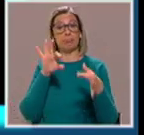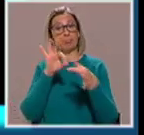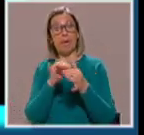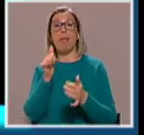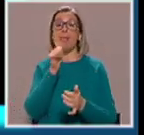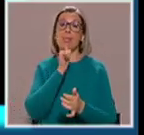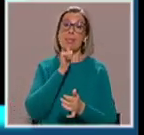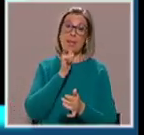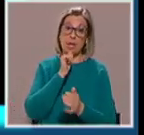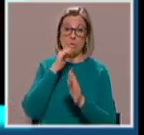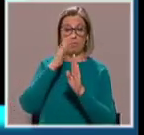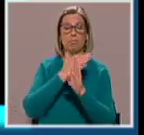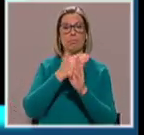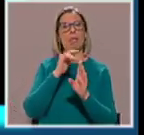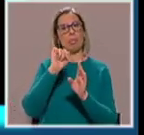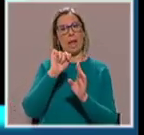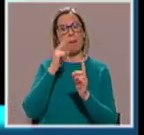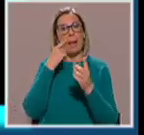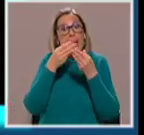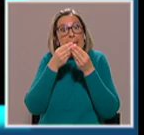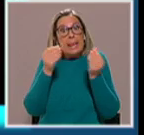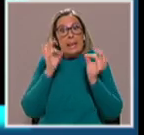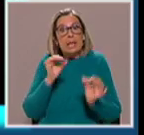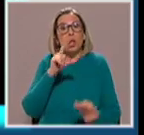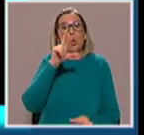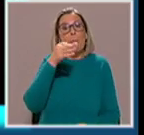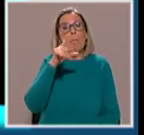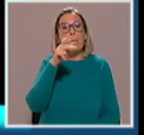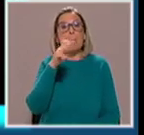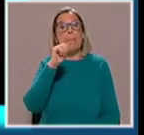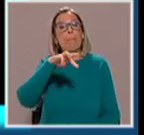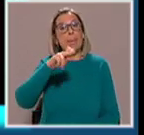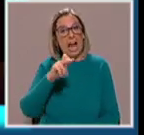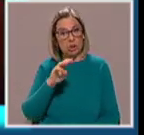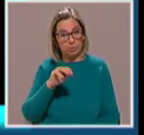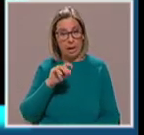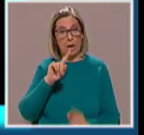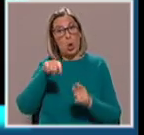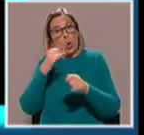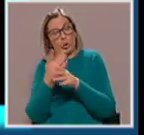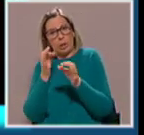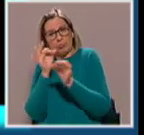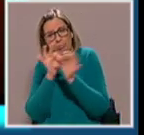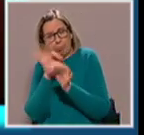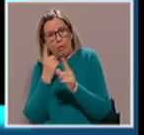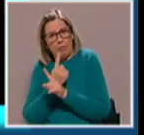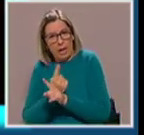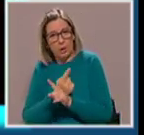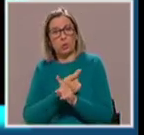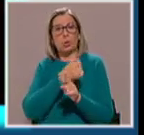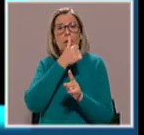parte líquida, e por células sanguíneas, também chamadas elementos figurados, as hemácias,